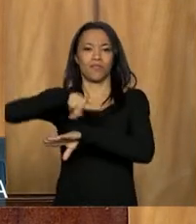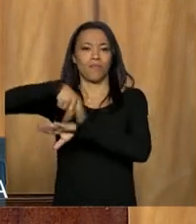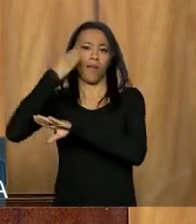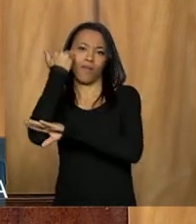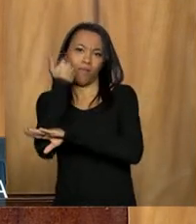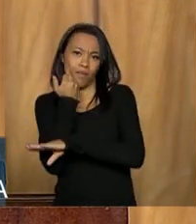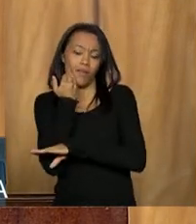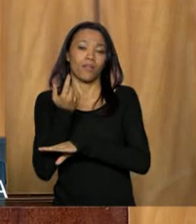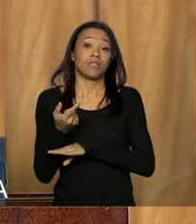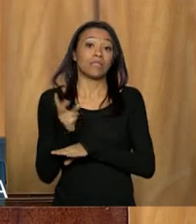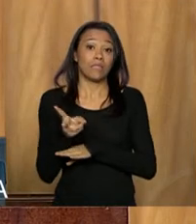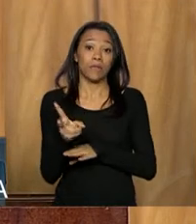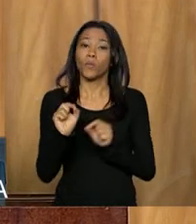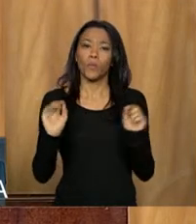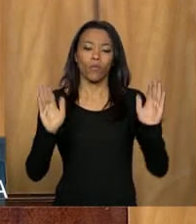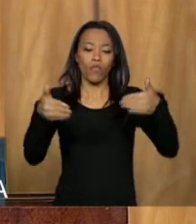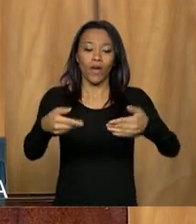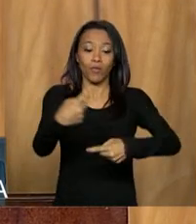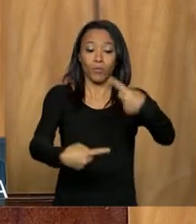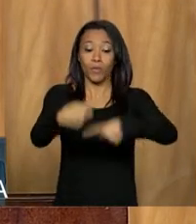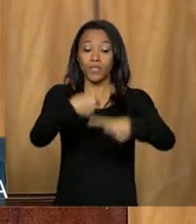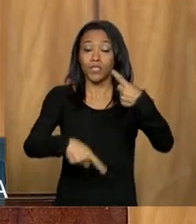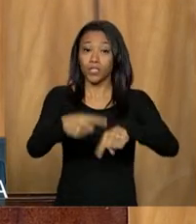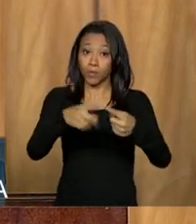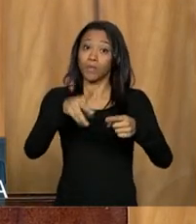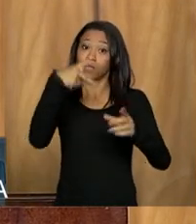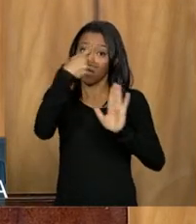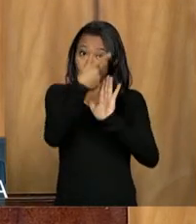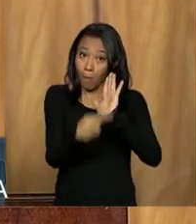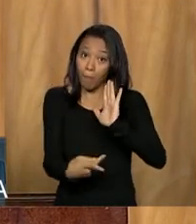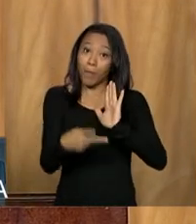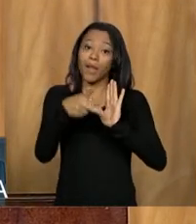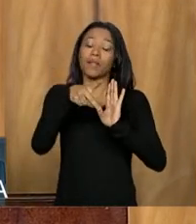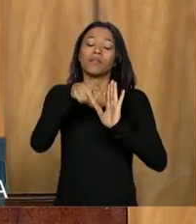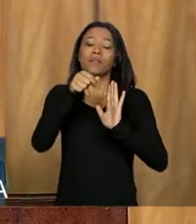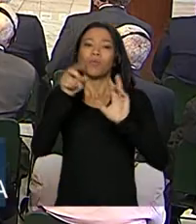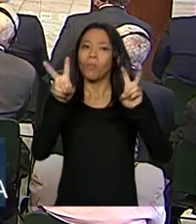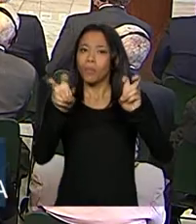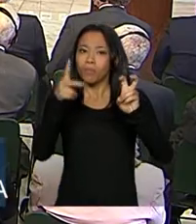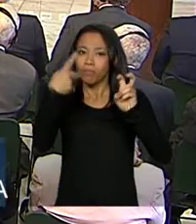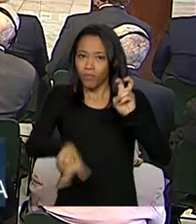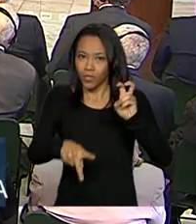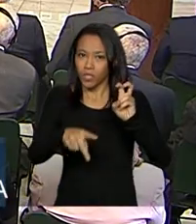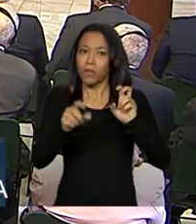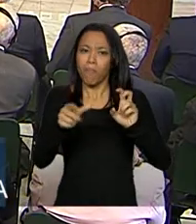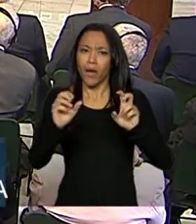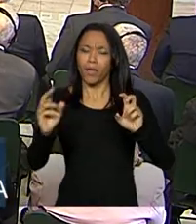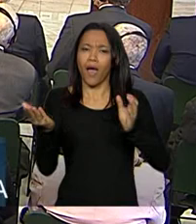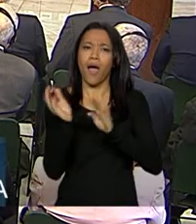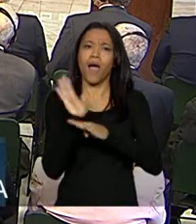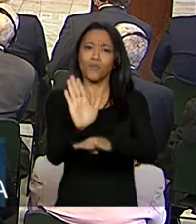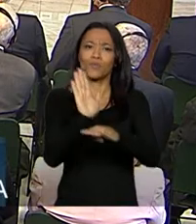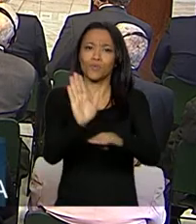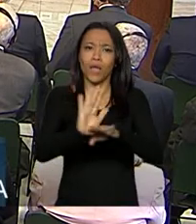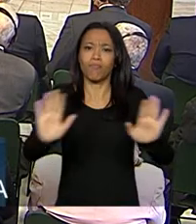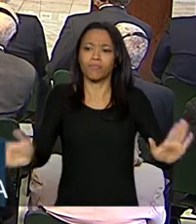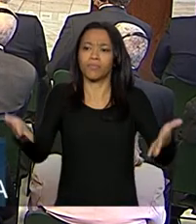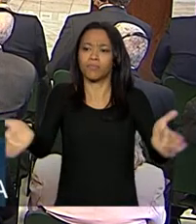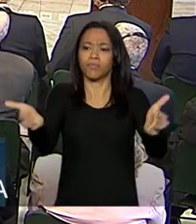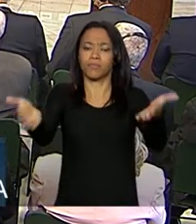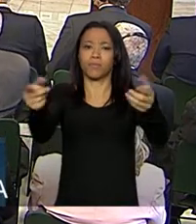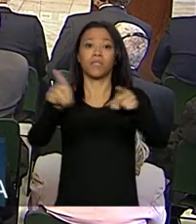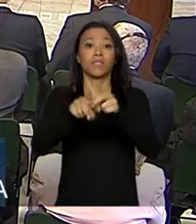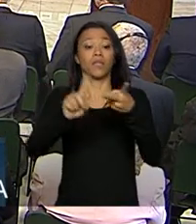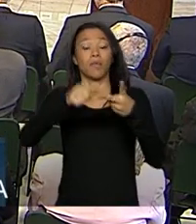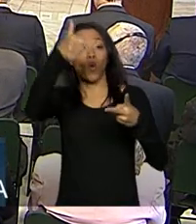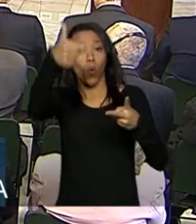estreitamente a política do Plano Brasil Maior, criado pela senhora presidenta Dilma, para fortalecer a competitividade Competitividade e a do Plano